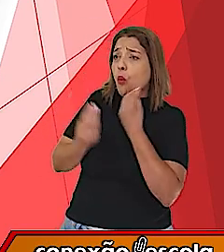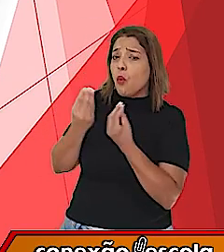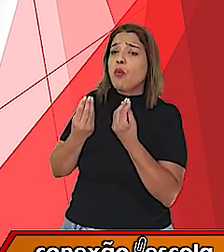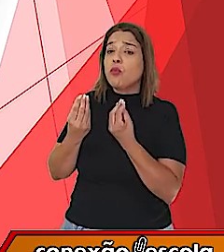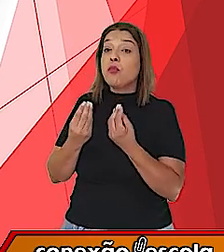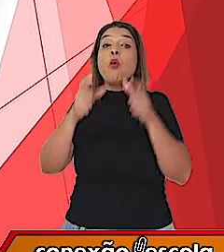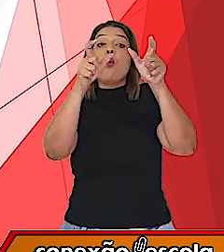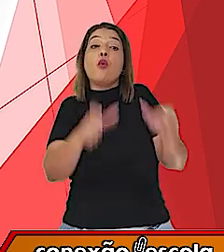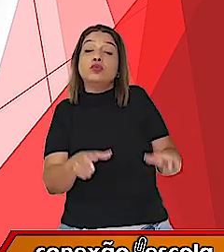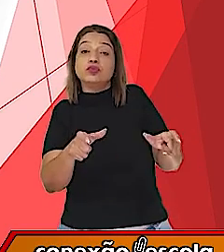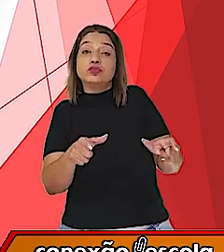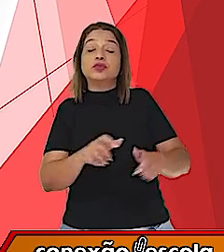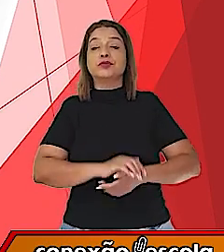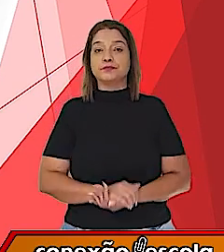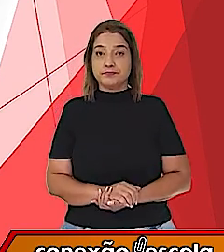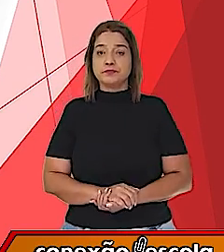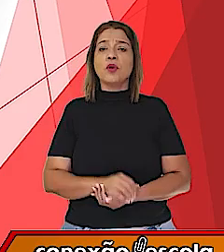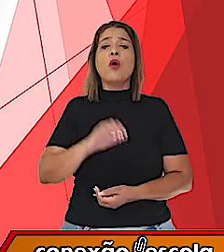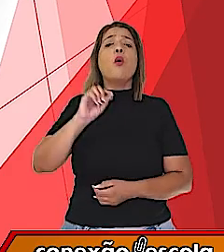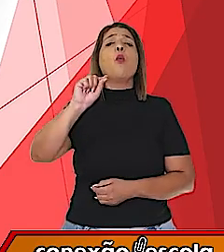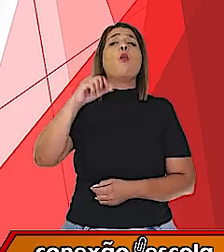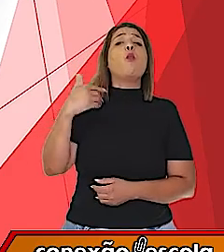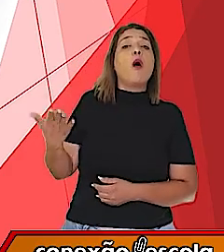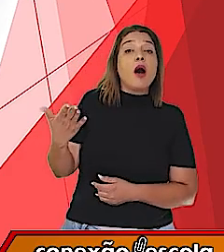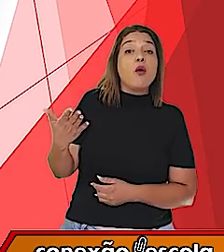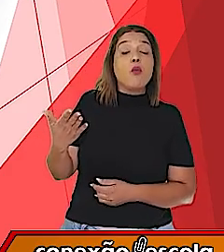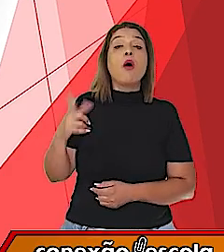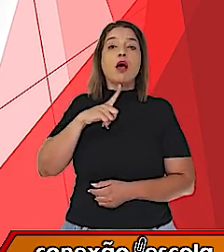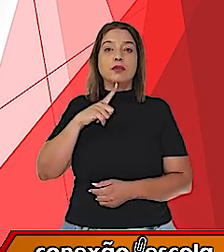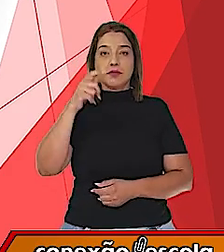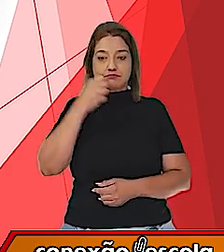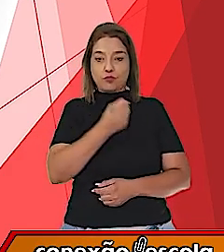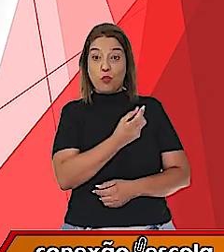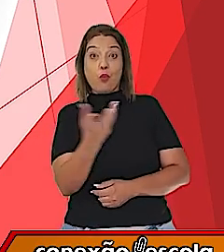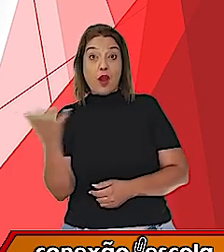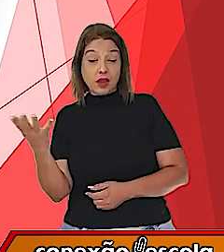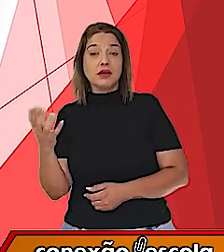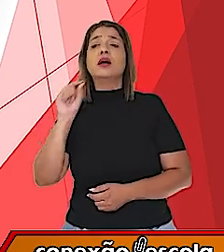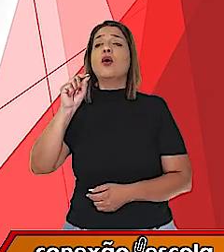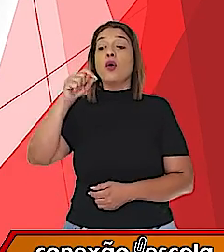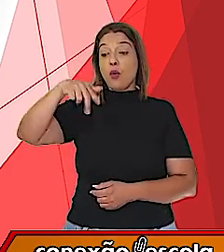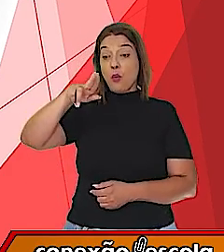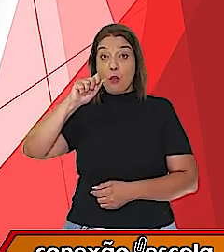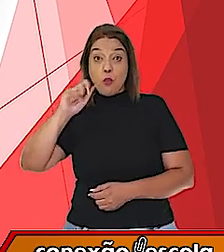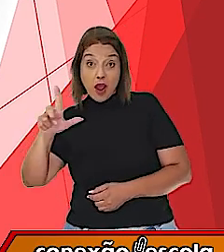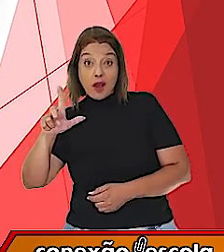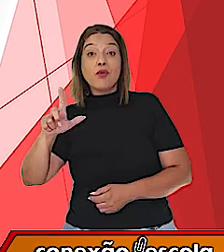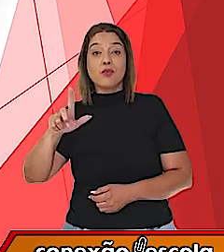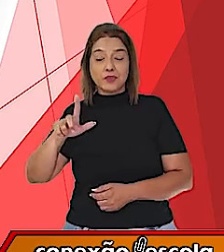como, onde, o qual, as quais, a qual,